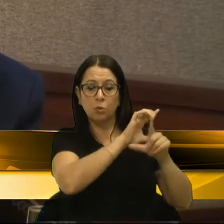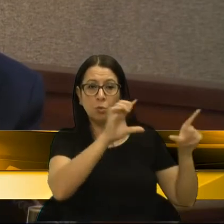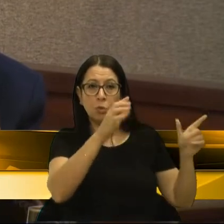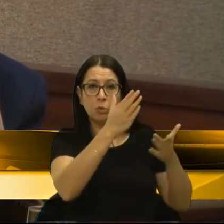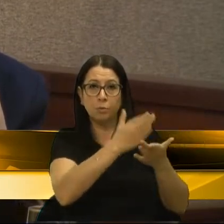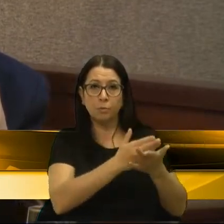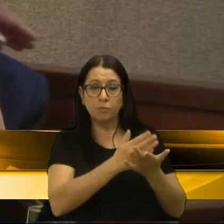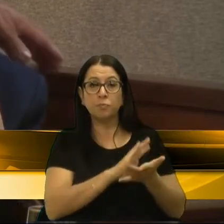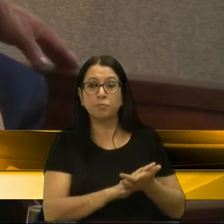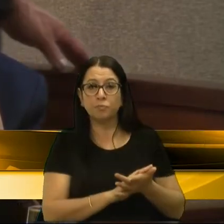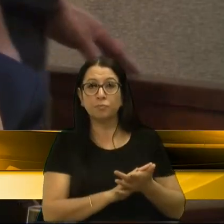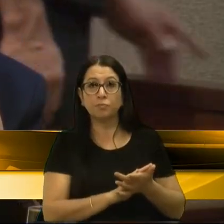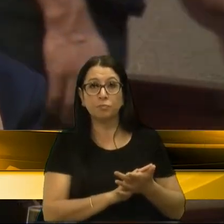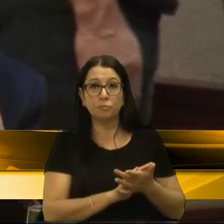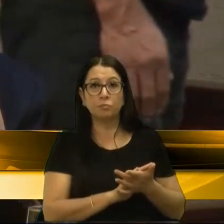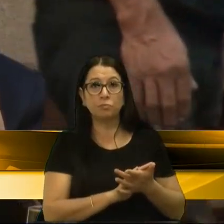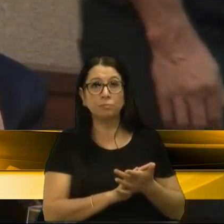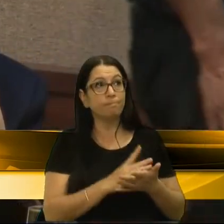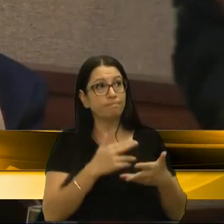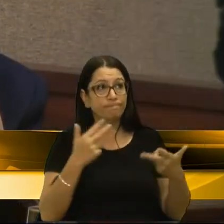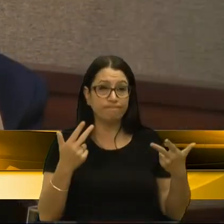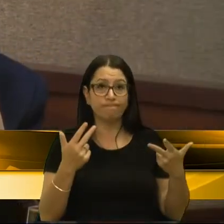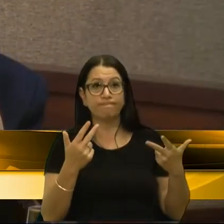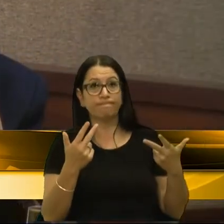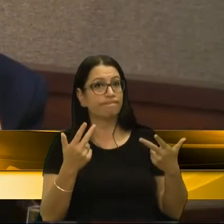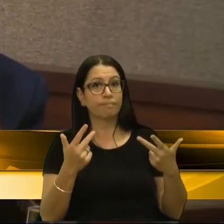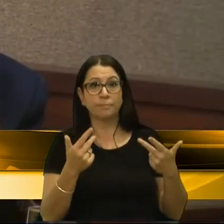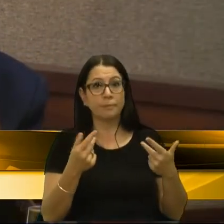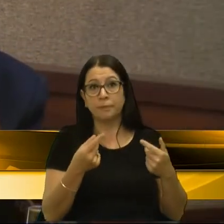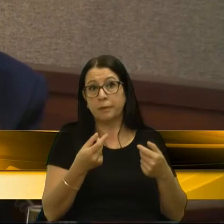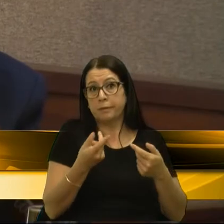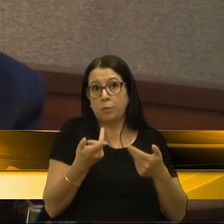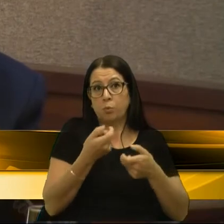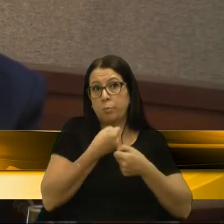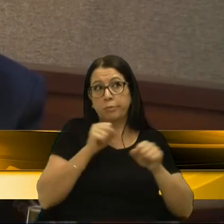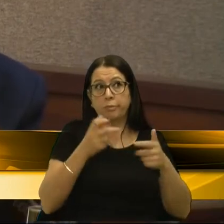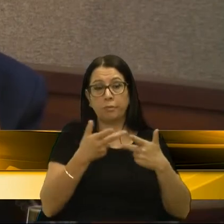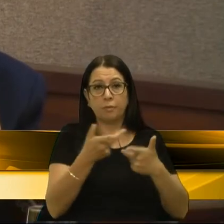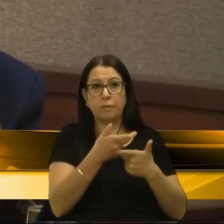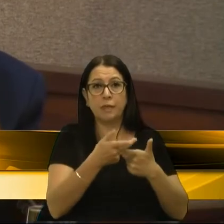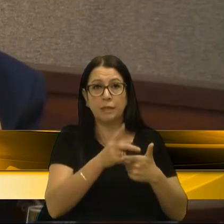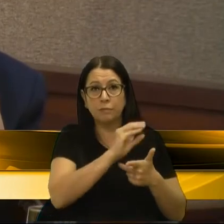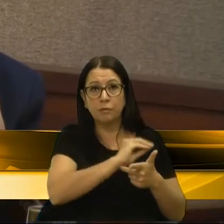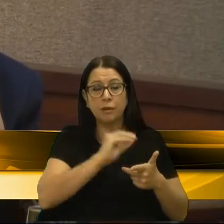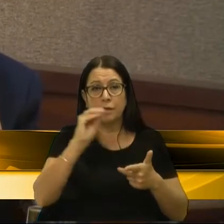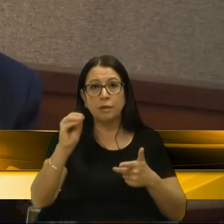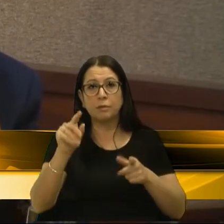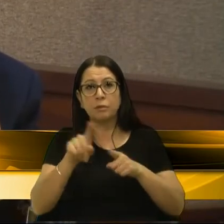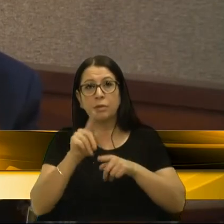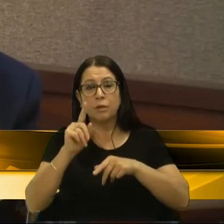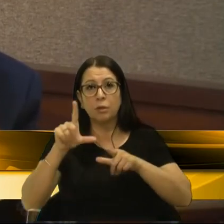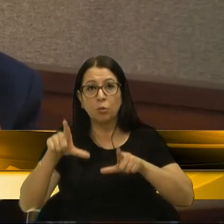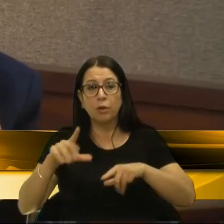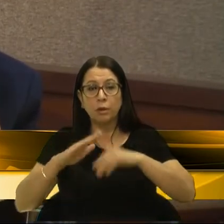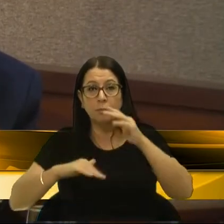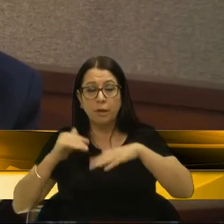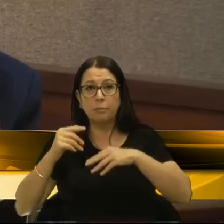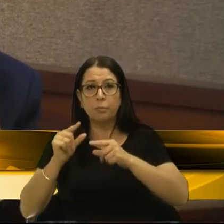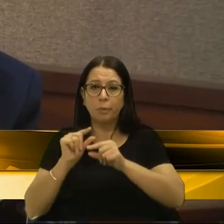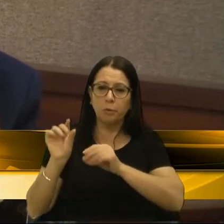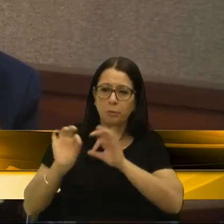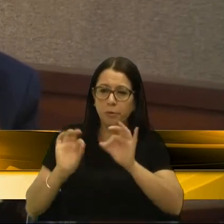metade. Quer dizer, uma coisa descabida. Nós acabamos levando lá para o pátio das obras, fazendo